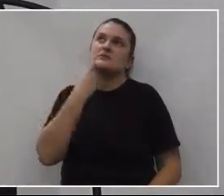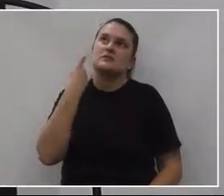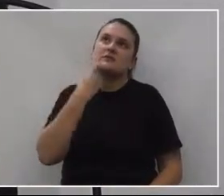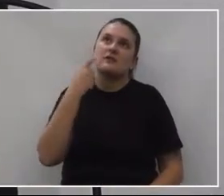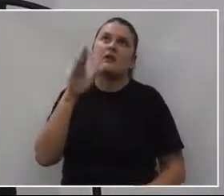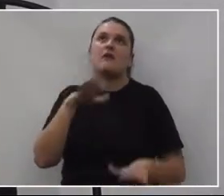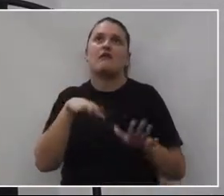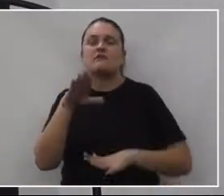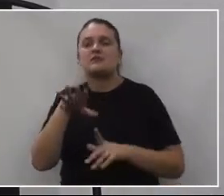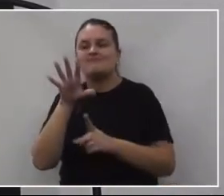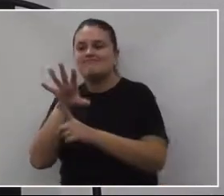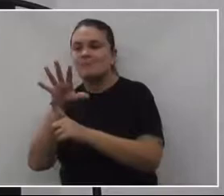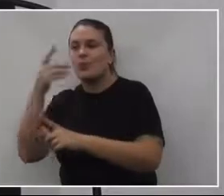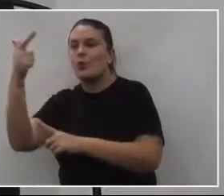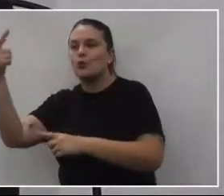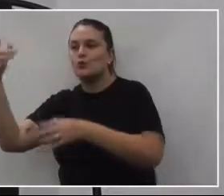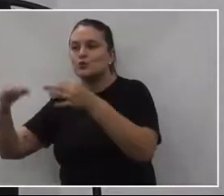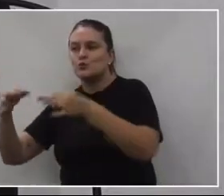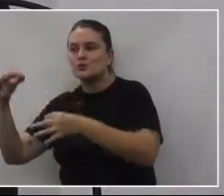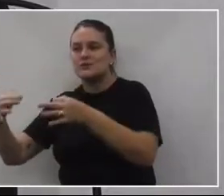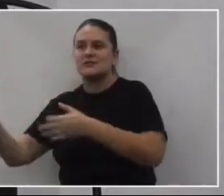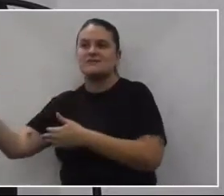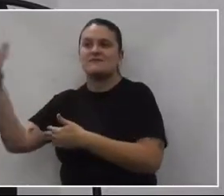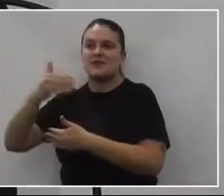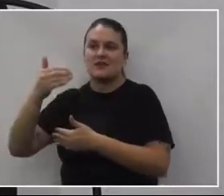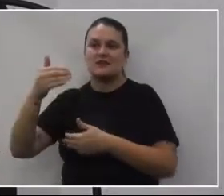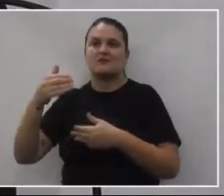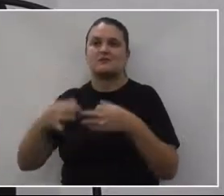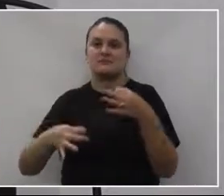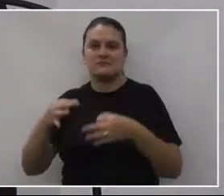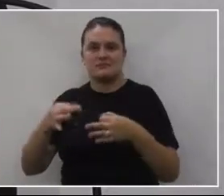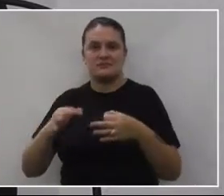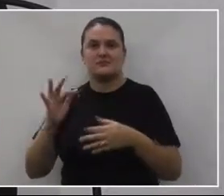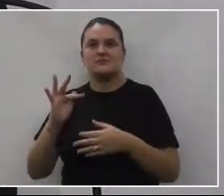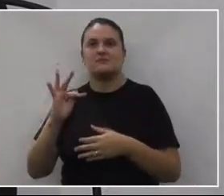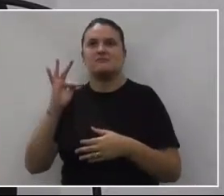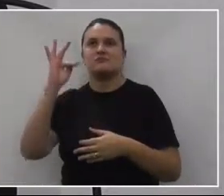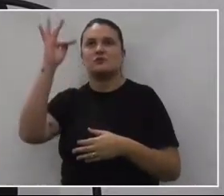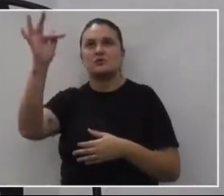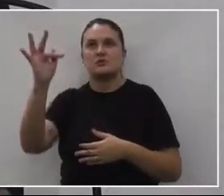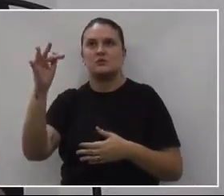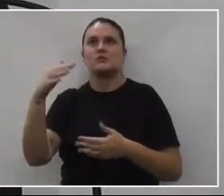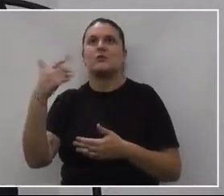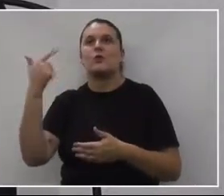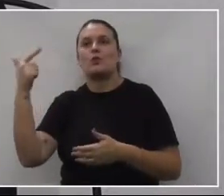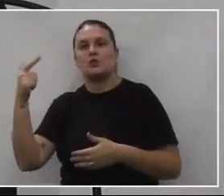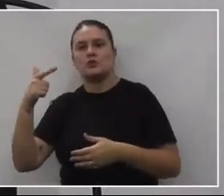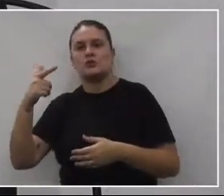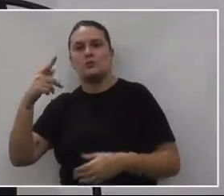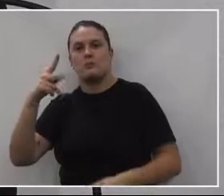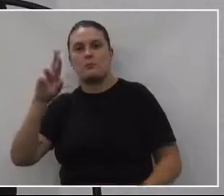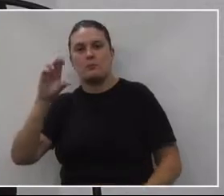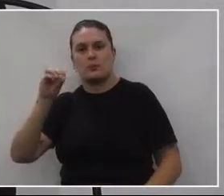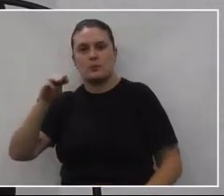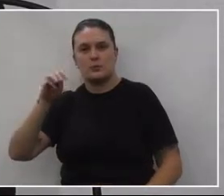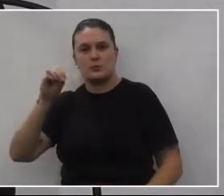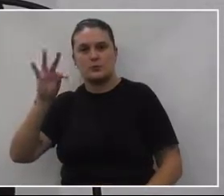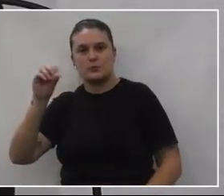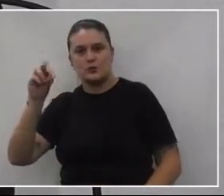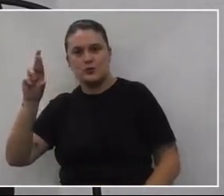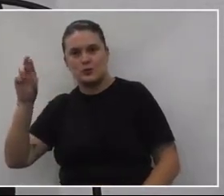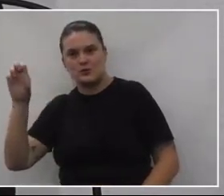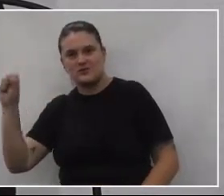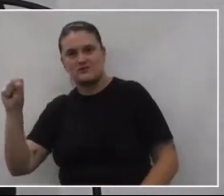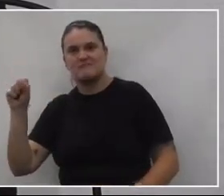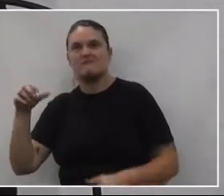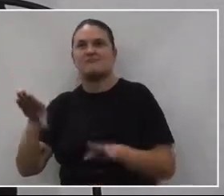gente não contamine outros juízes que venham para União da Vitória ao longo da carreira, outros promotores de justiça, tenhamos um